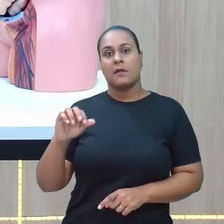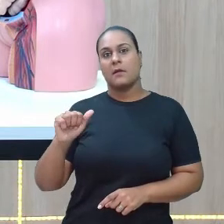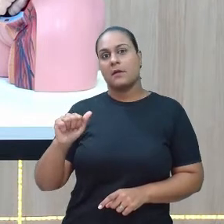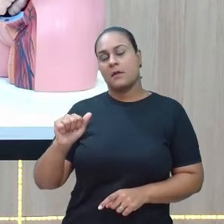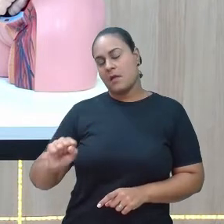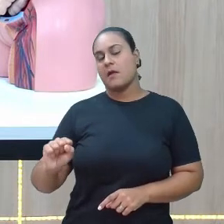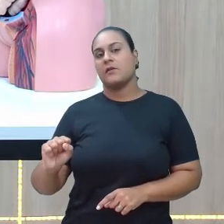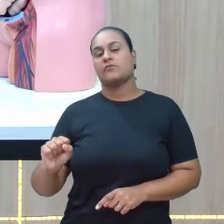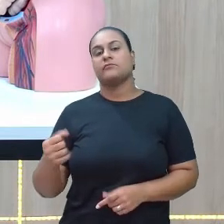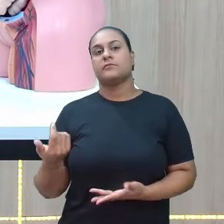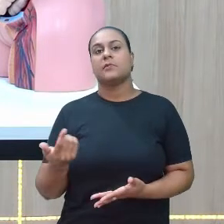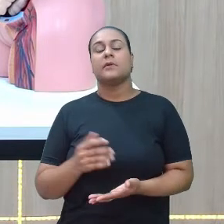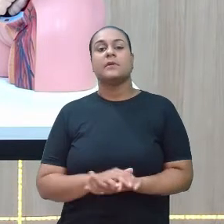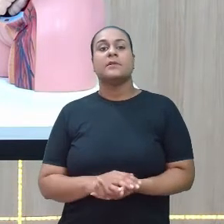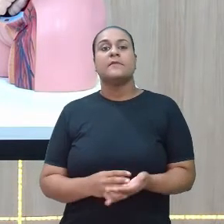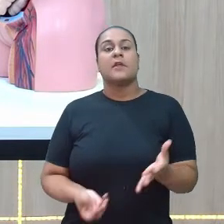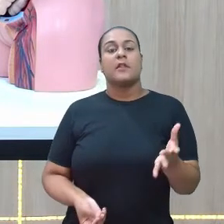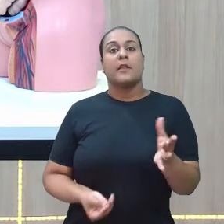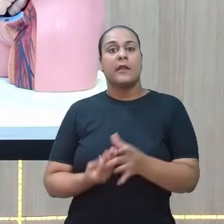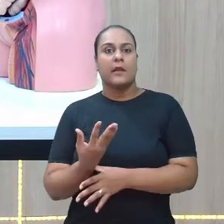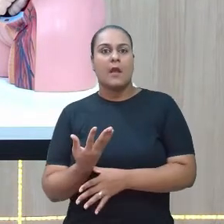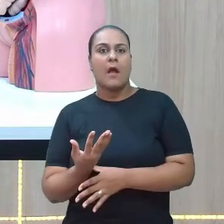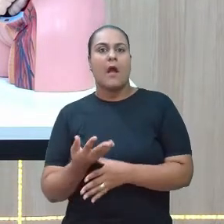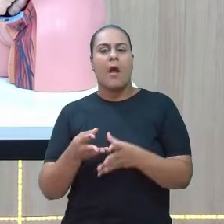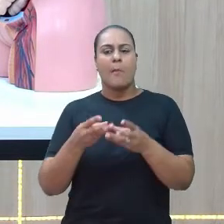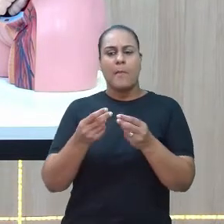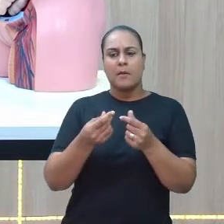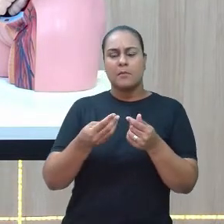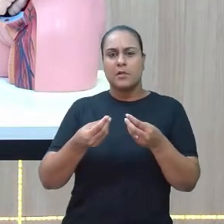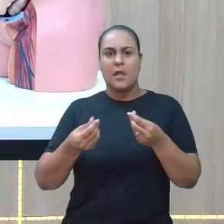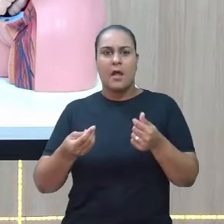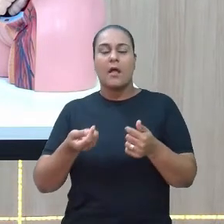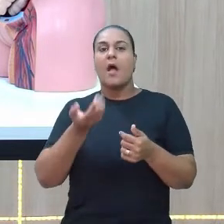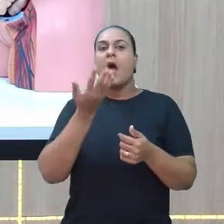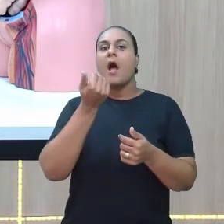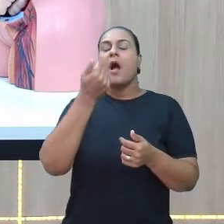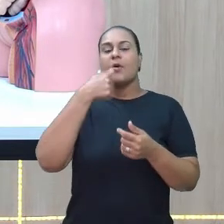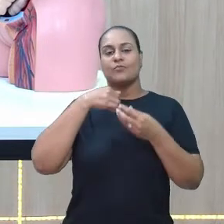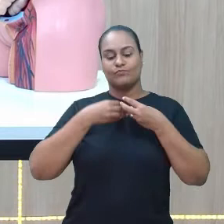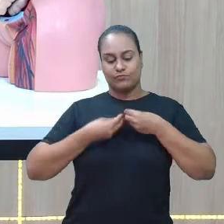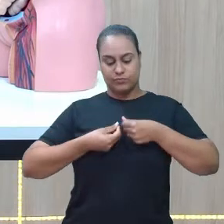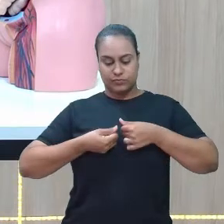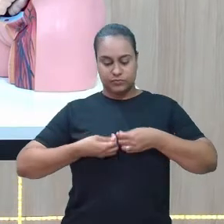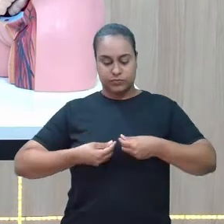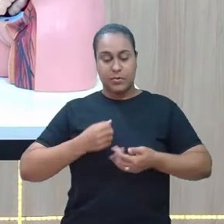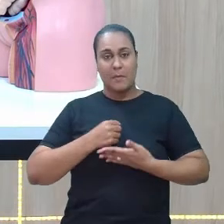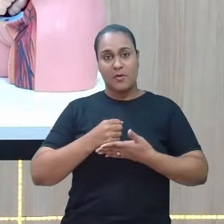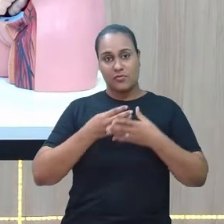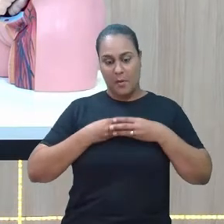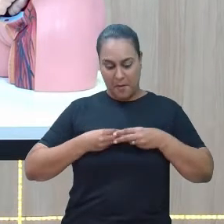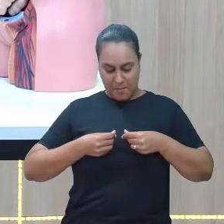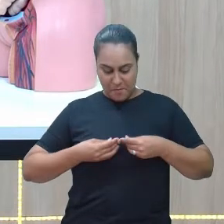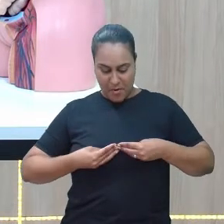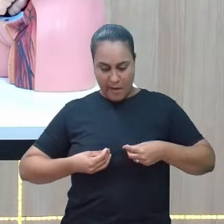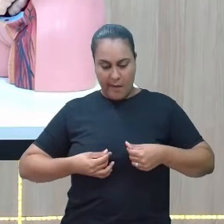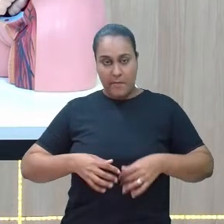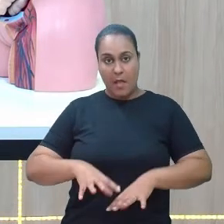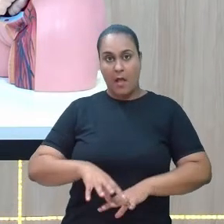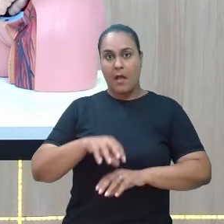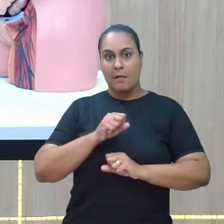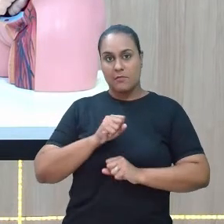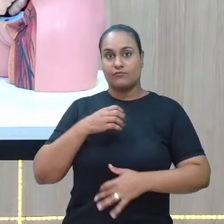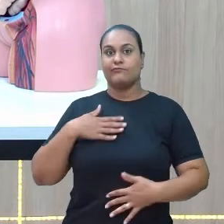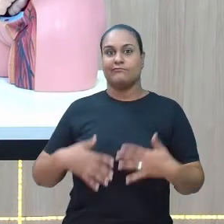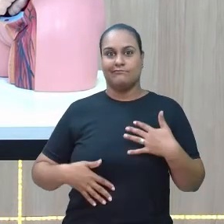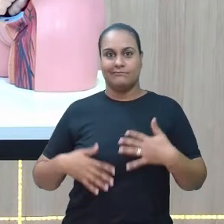de produzir enzimas para que os nossos alimentos sejam digeridos e bem absorvidos pelo